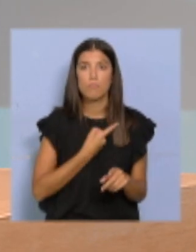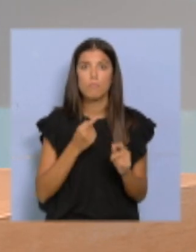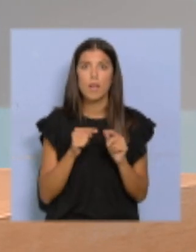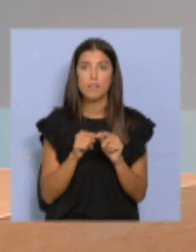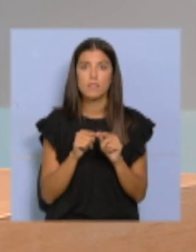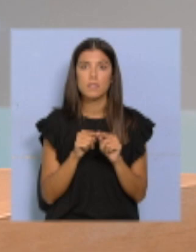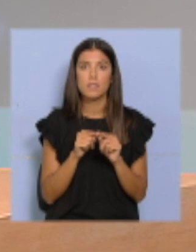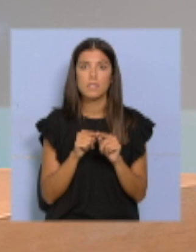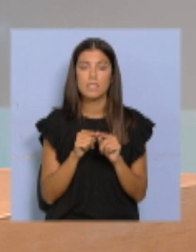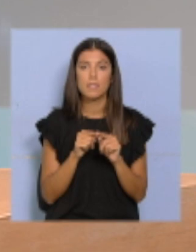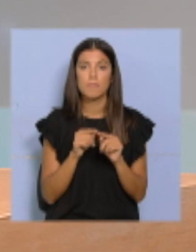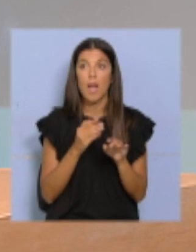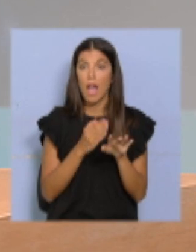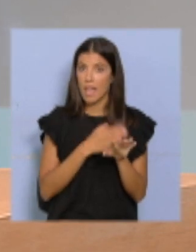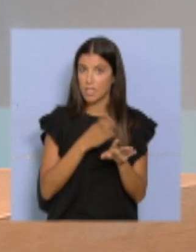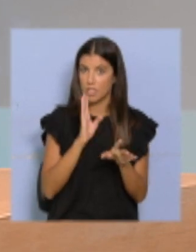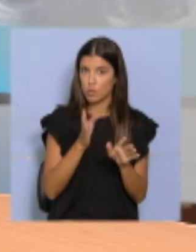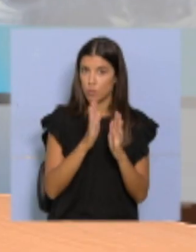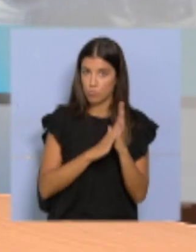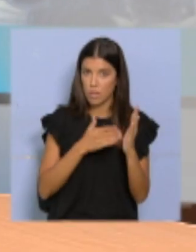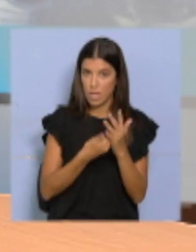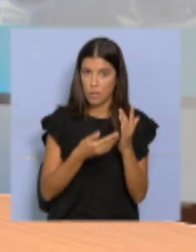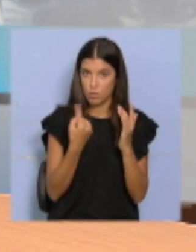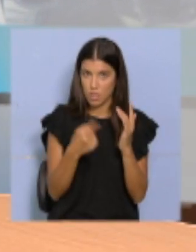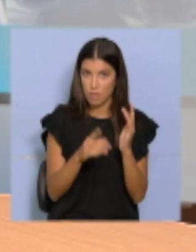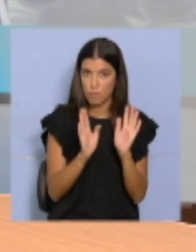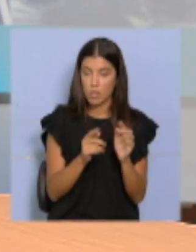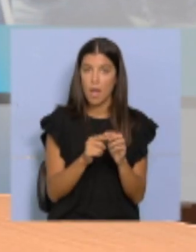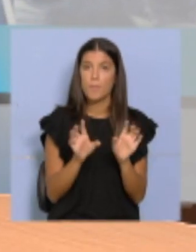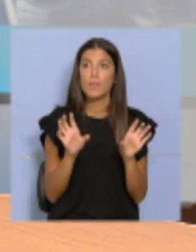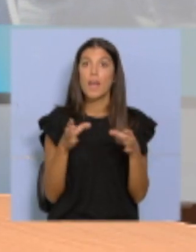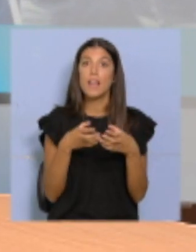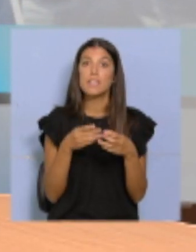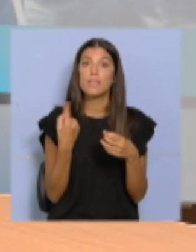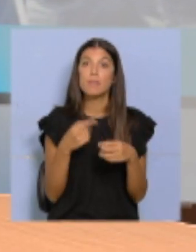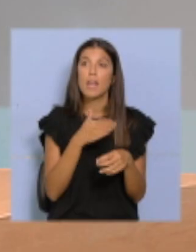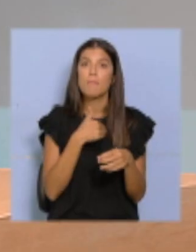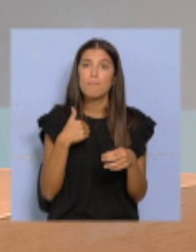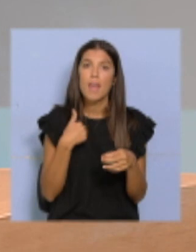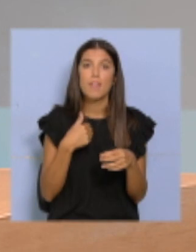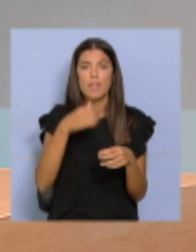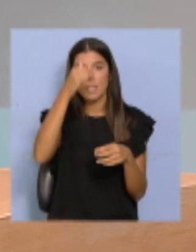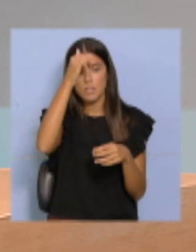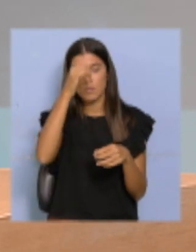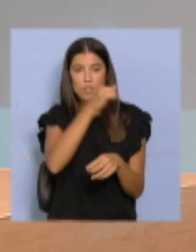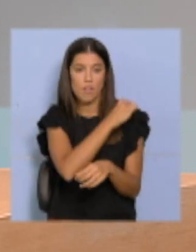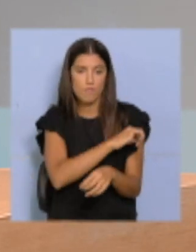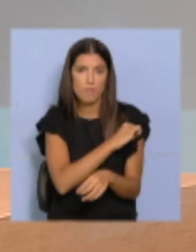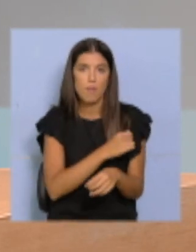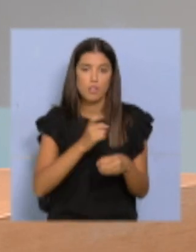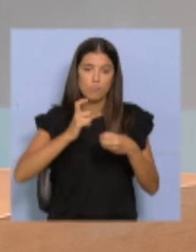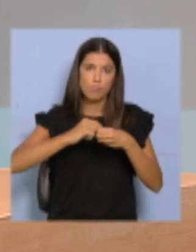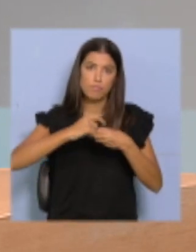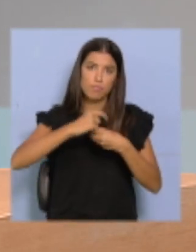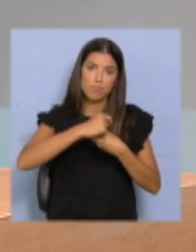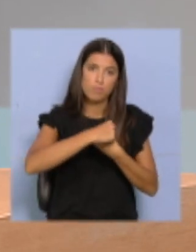que já estavam elas próprias acauteladas, já são tomadas, as equipas são multidisciplinares, temos médicos, temos enfermeiros, portanto as equipas têm uma complexidade